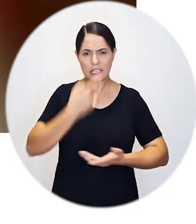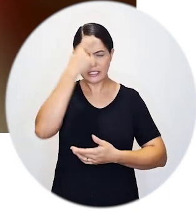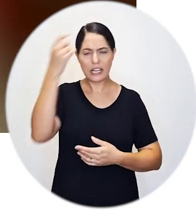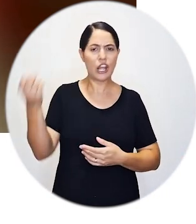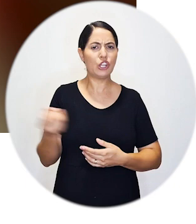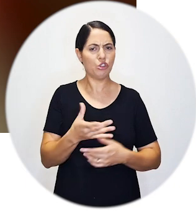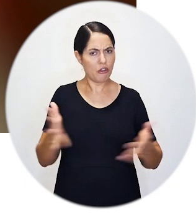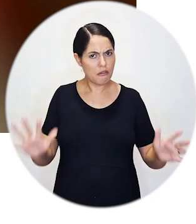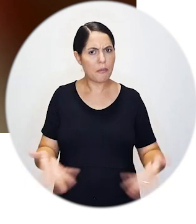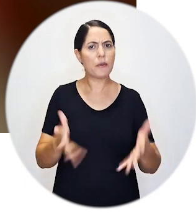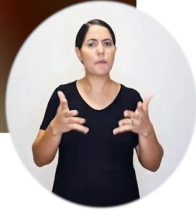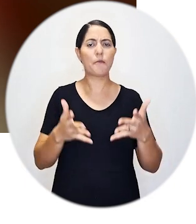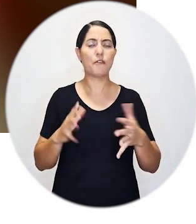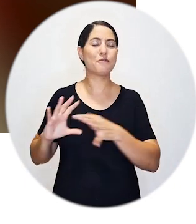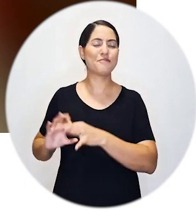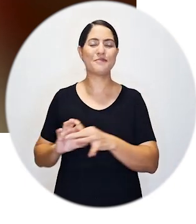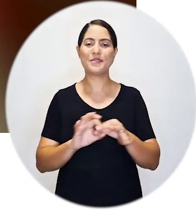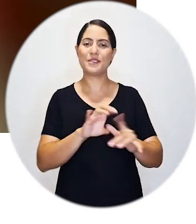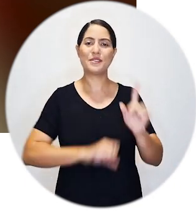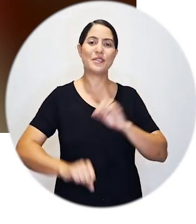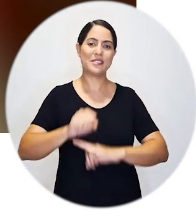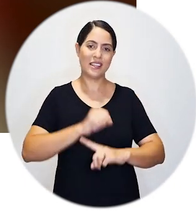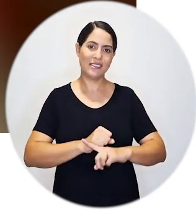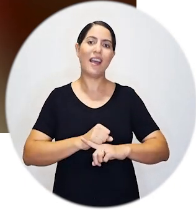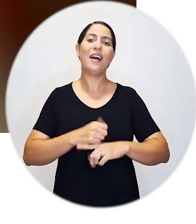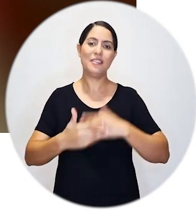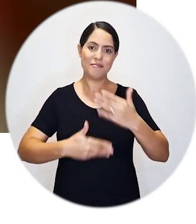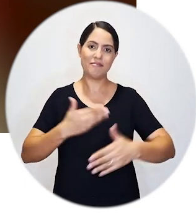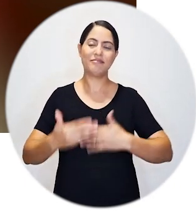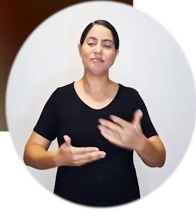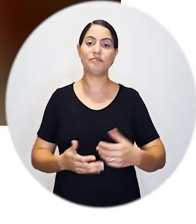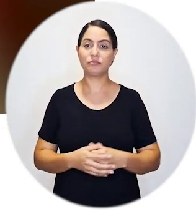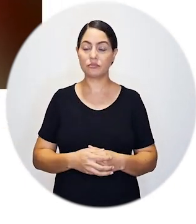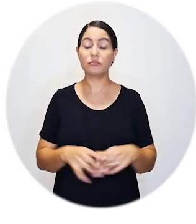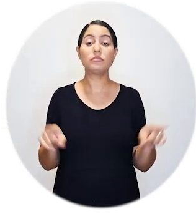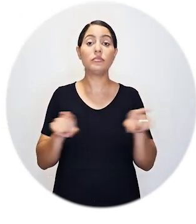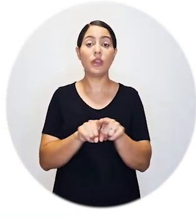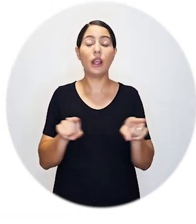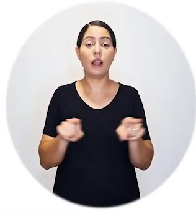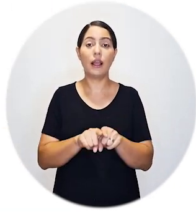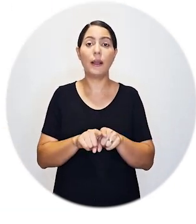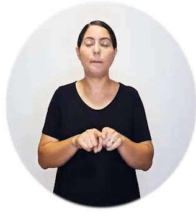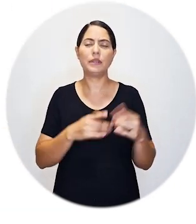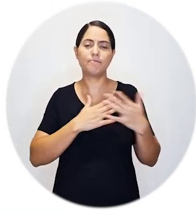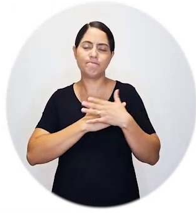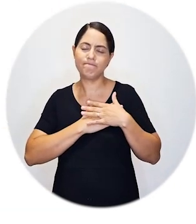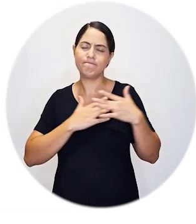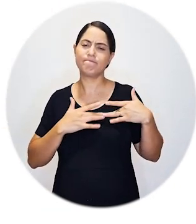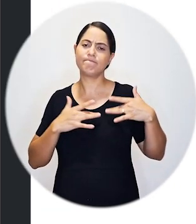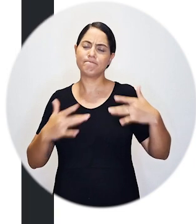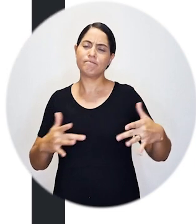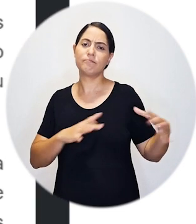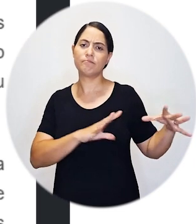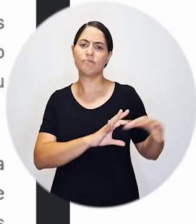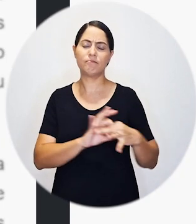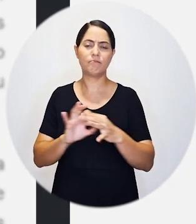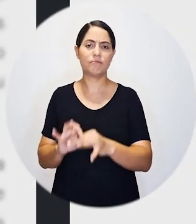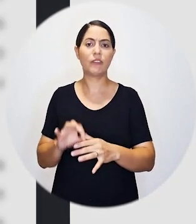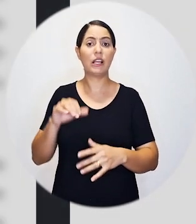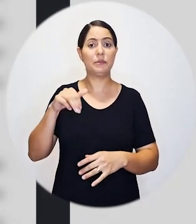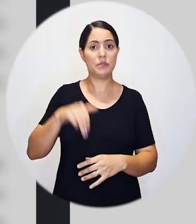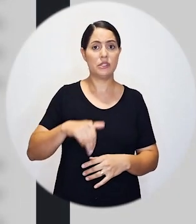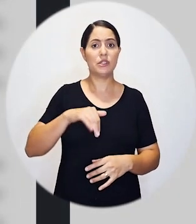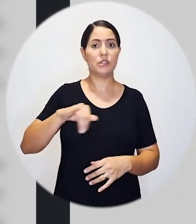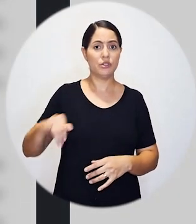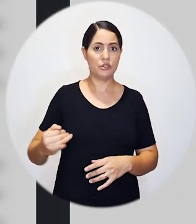e a inovação, gerando mais valor para o mercado e para a sociedade. Fecha aspas. Em reconhecimento ao espírito de presteza e agilidade demonstrado